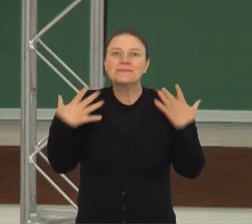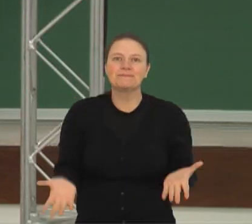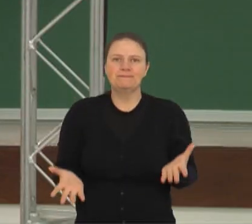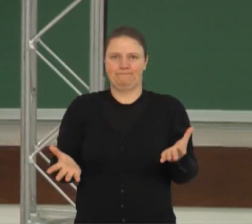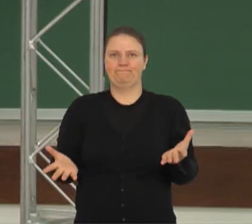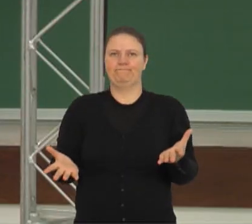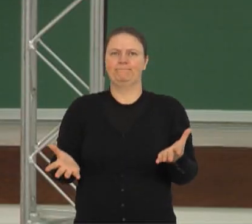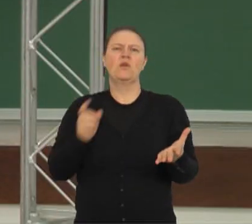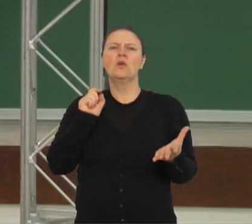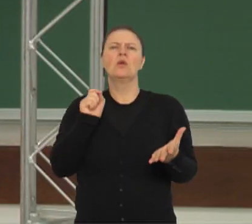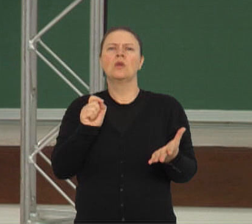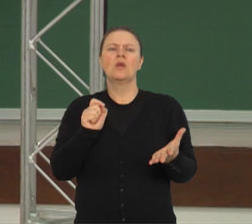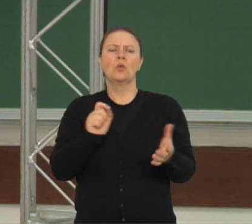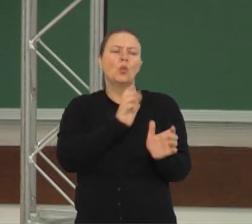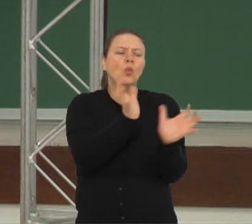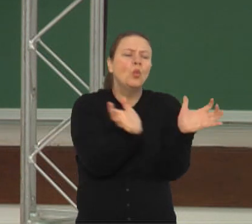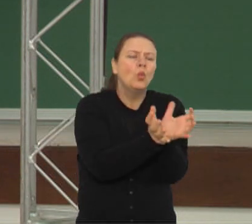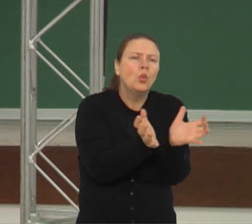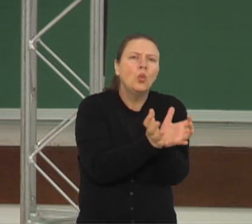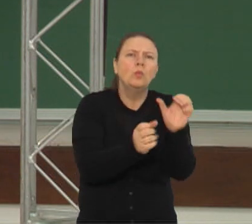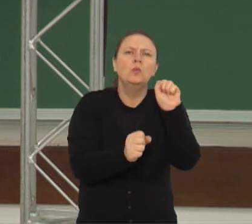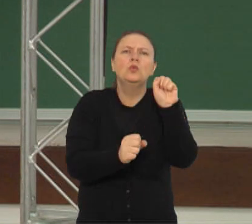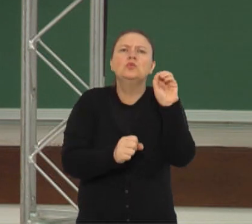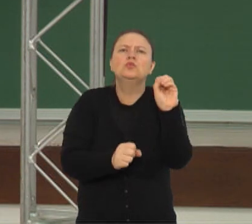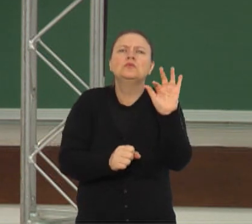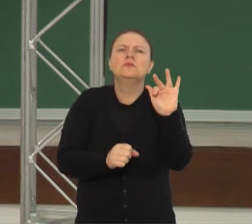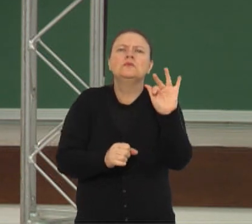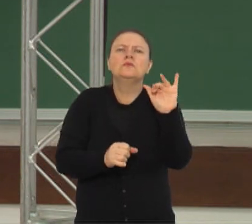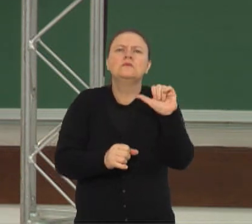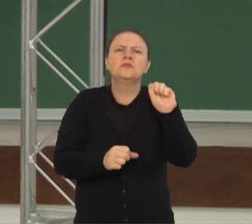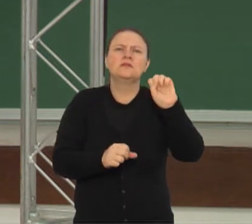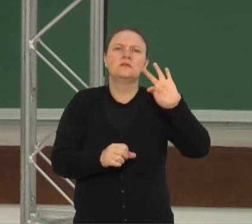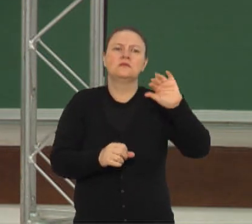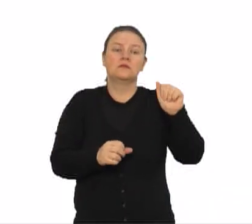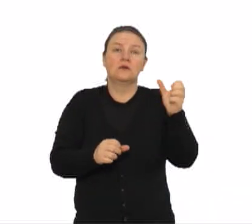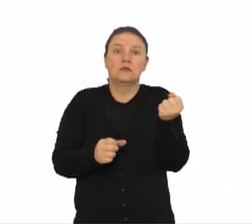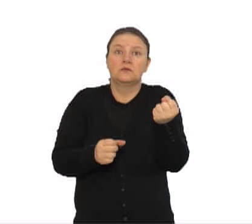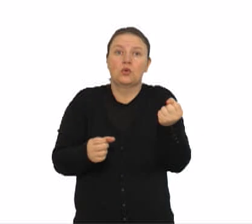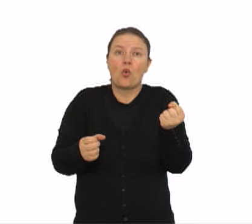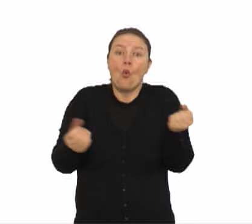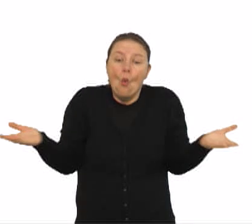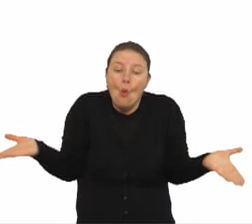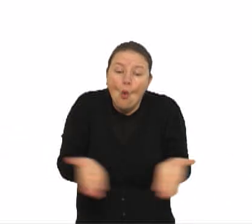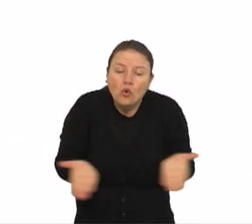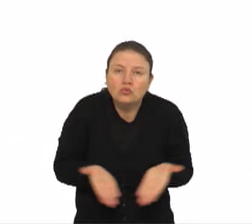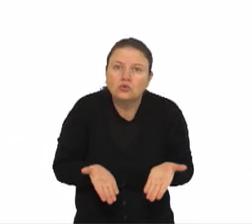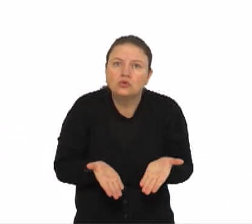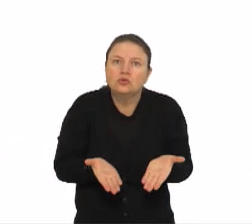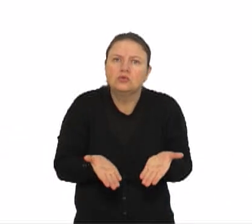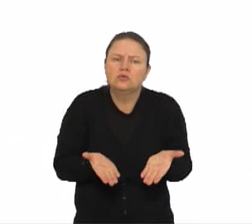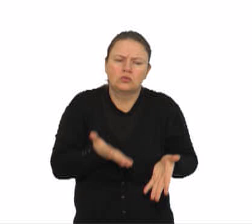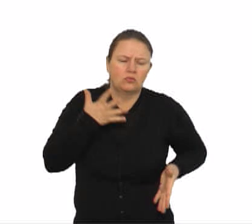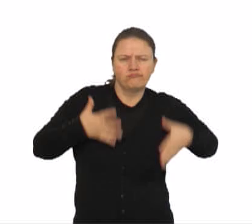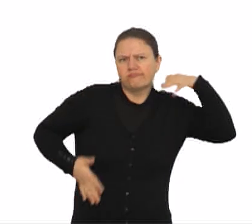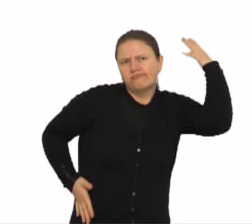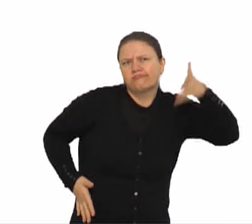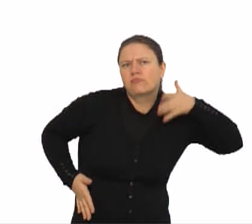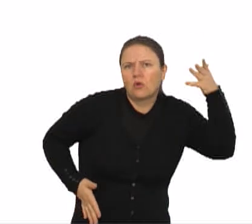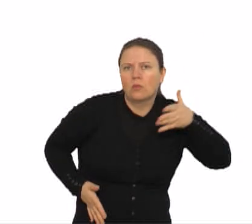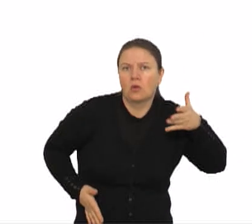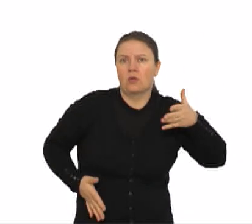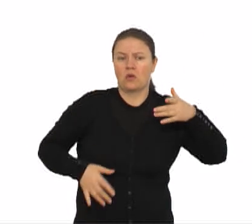Então, quem seriam os sofistas no dia de hoje? Hoje podemos dizer que tanto os professores como